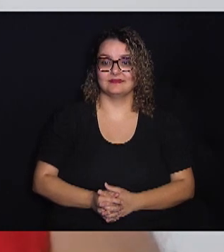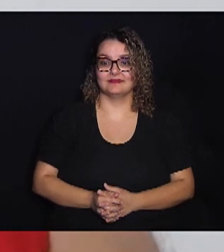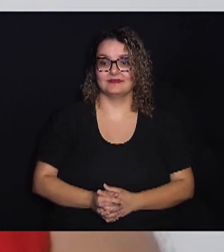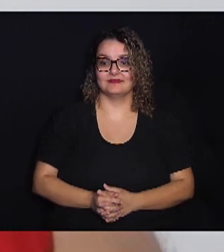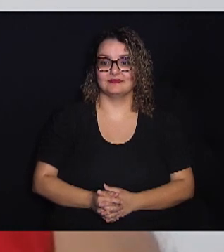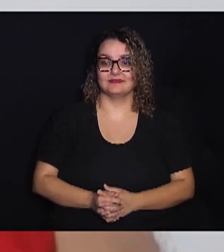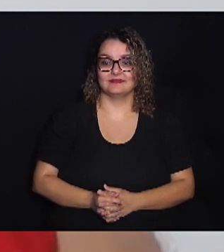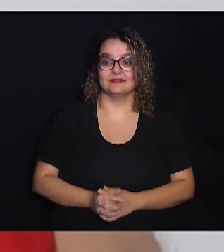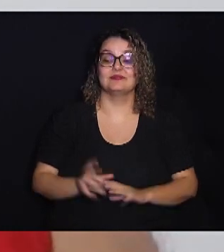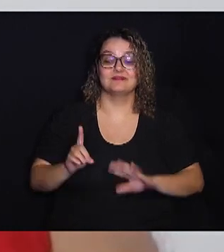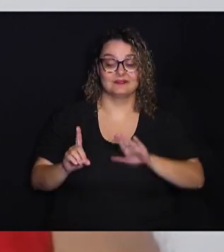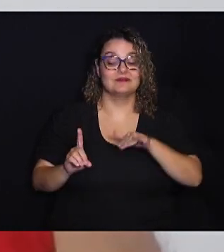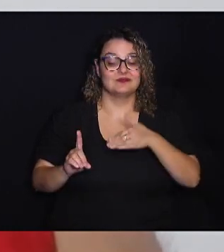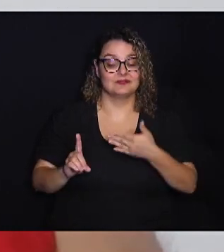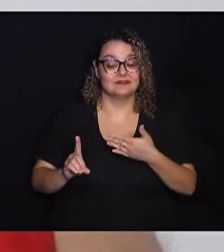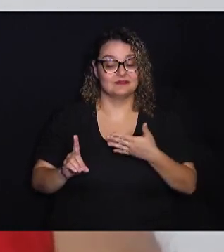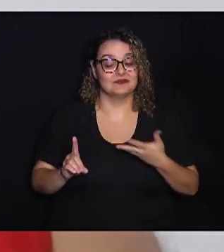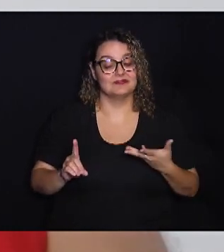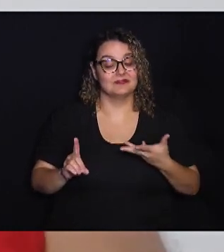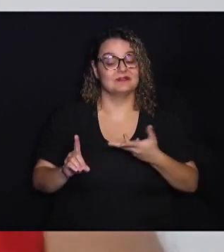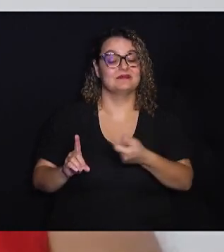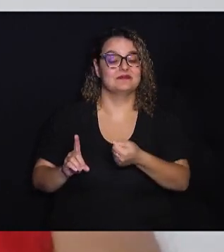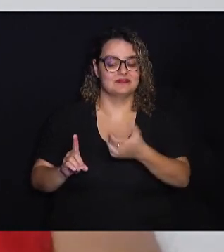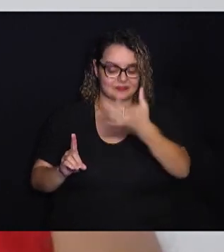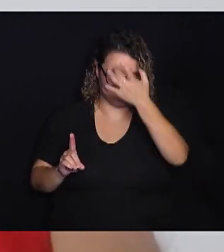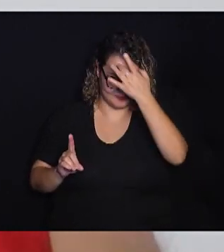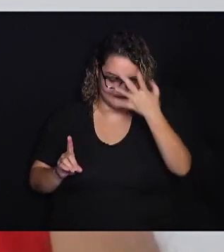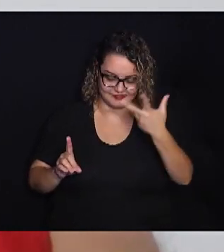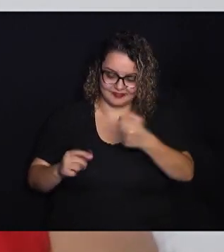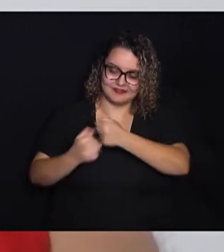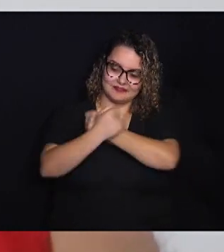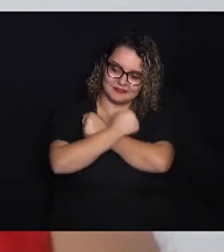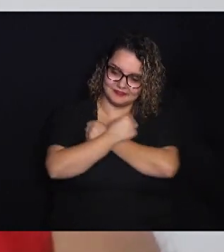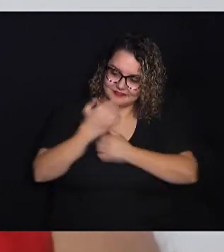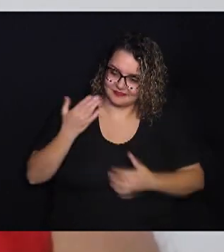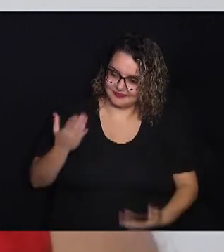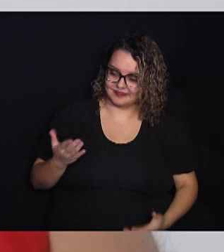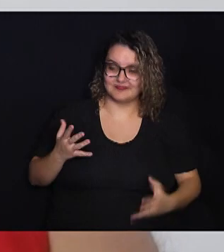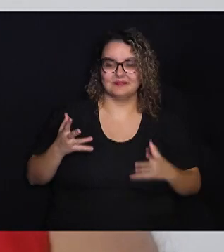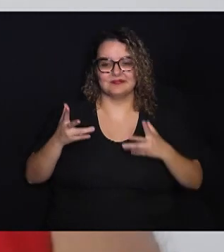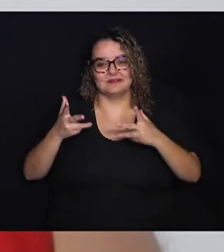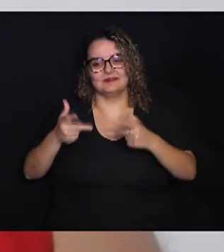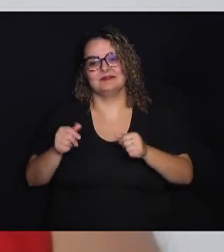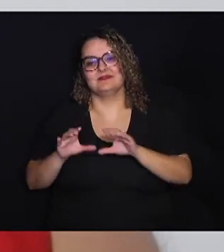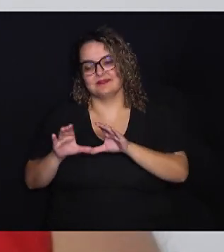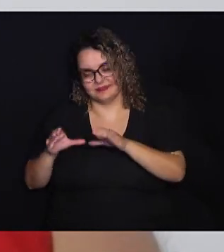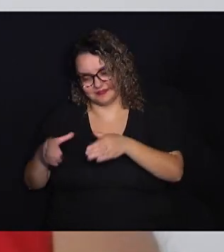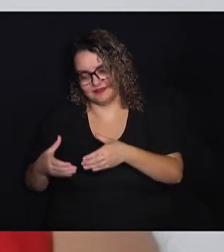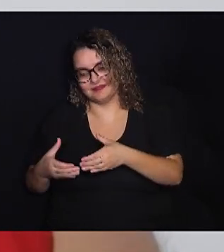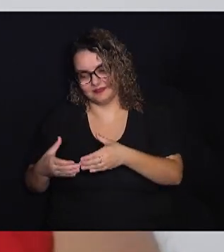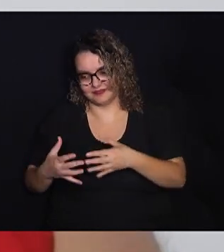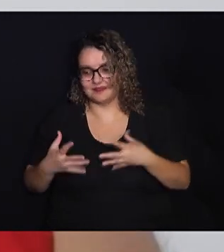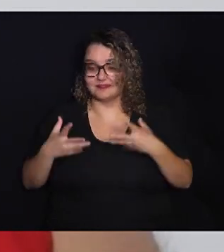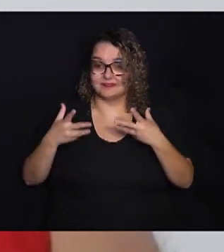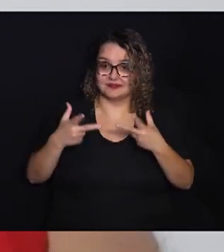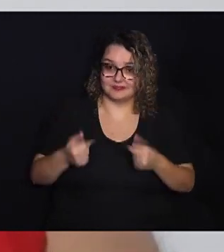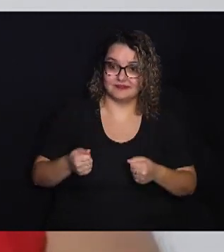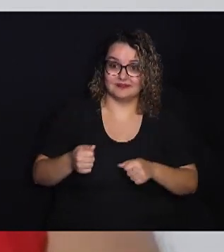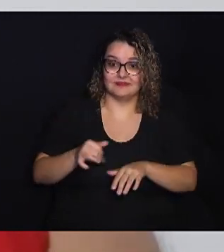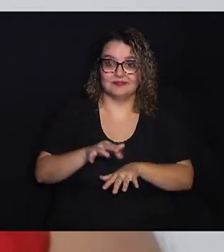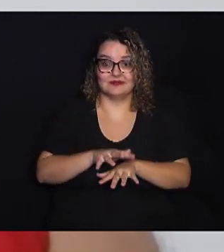congratular com seu grande talento. Um abraço para você, para toda a tua equipe e para todos do